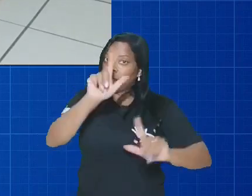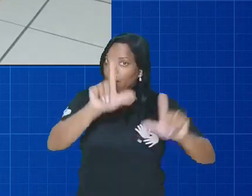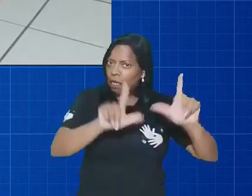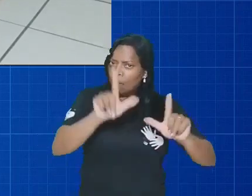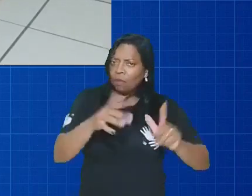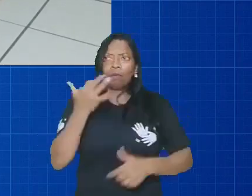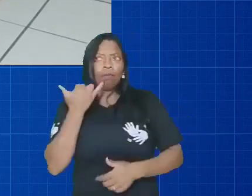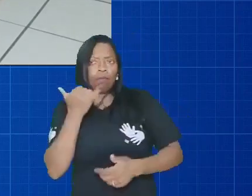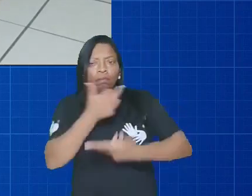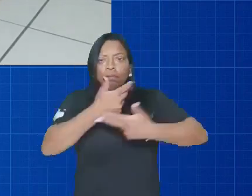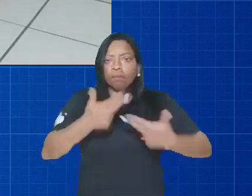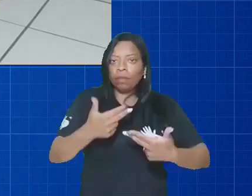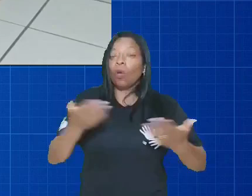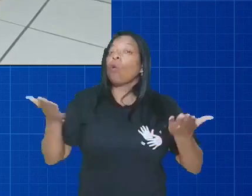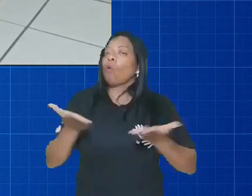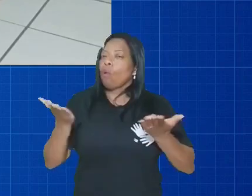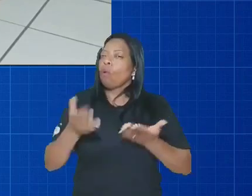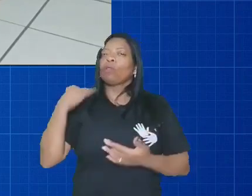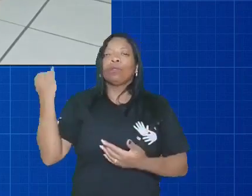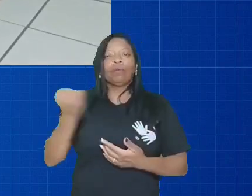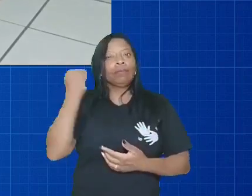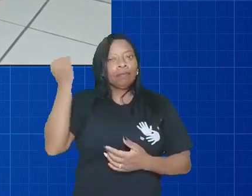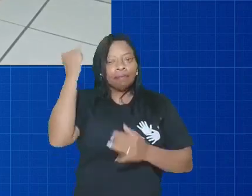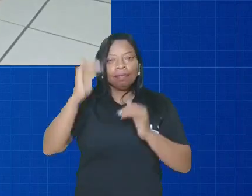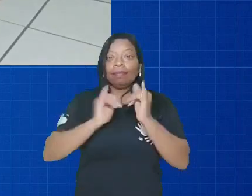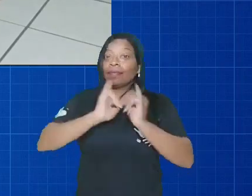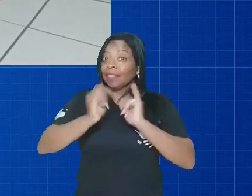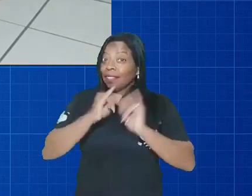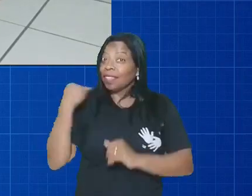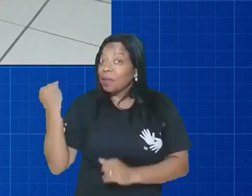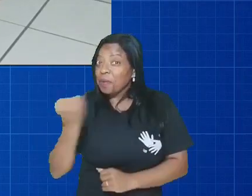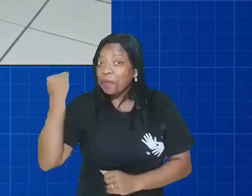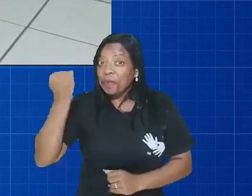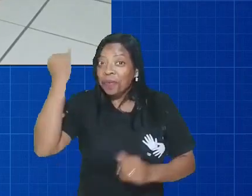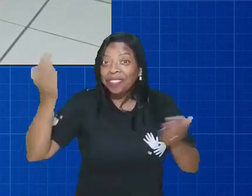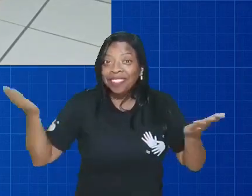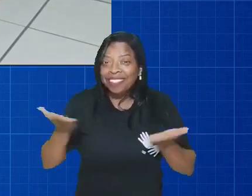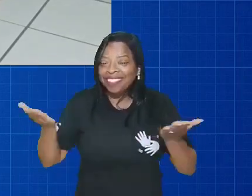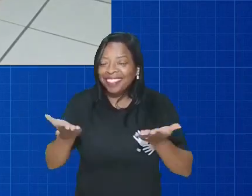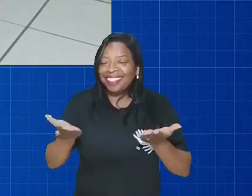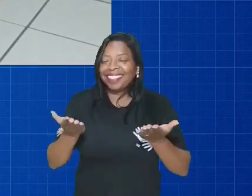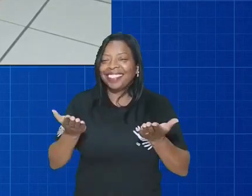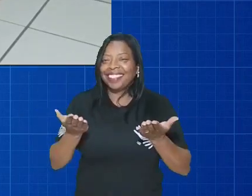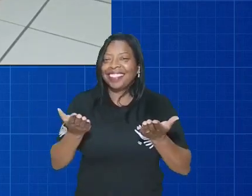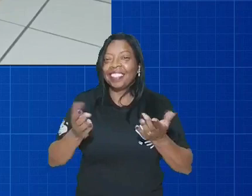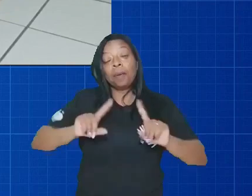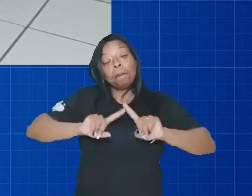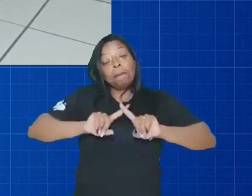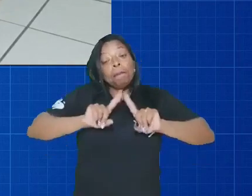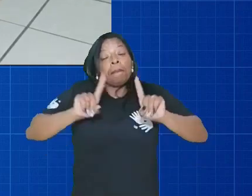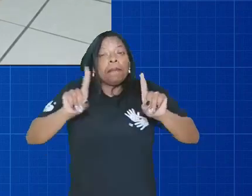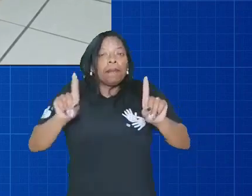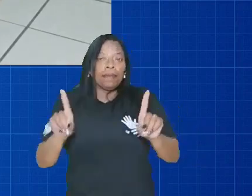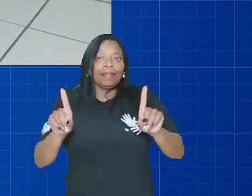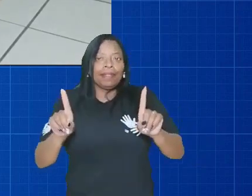importante. A gente entende que hoje a internet ela veio assim para facilitar, abrir portas muito importantes. Mas